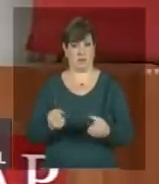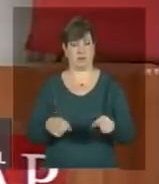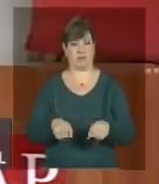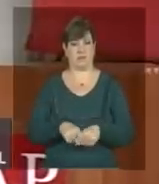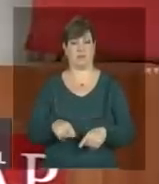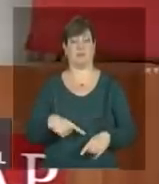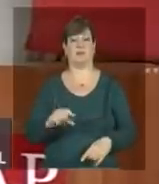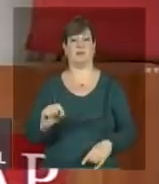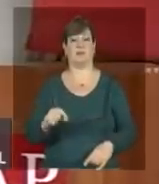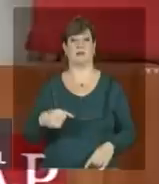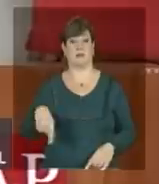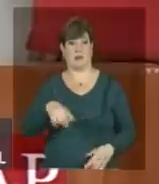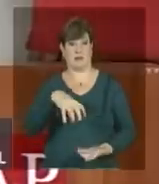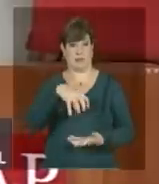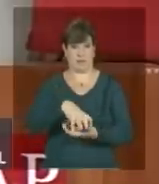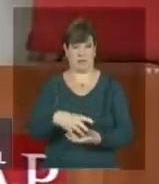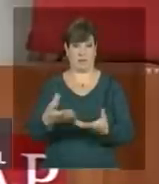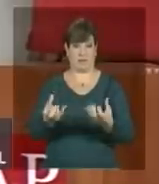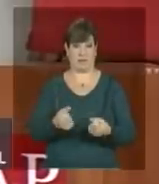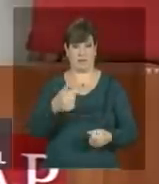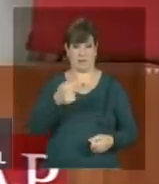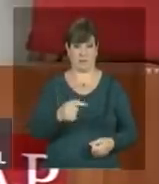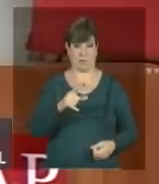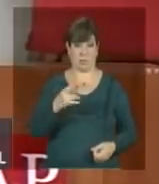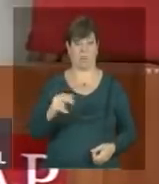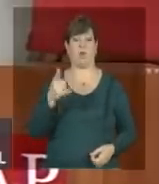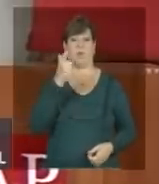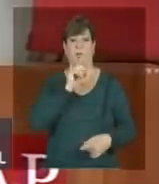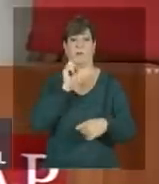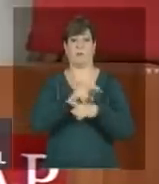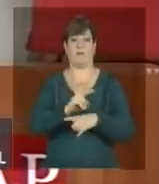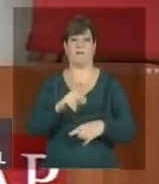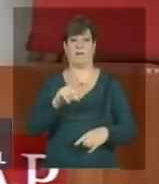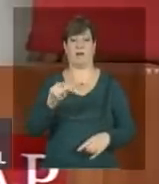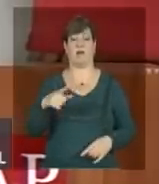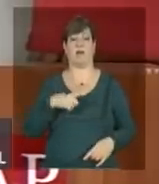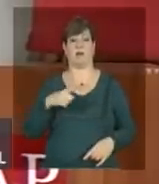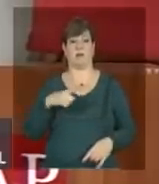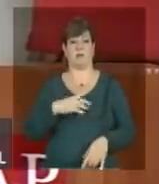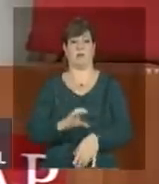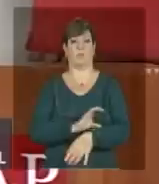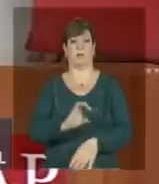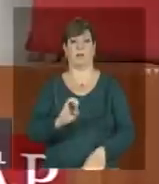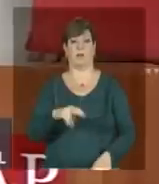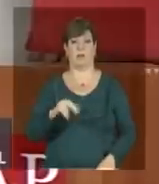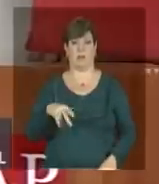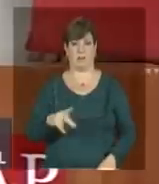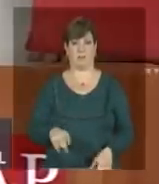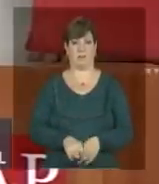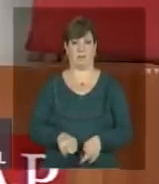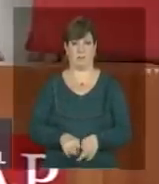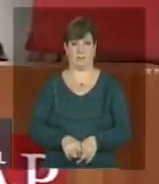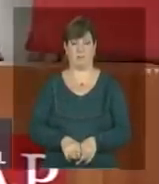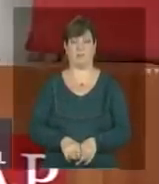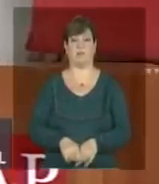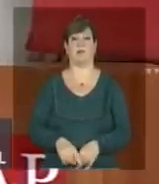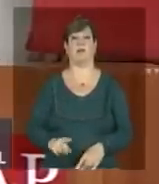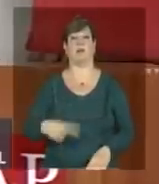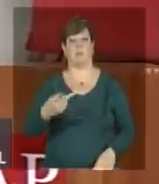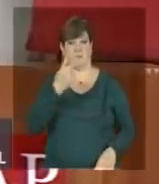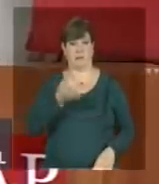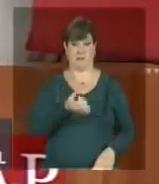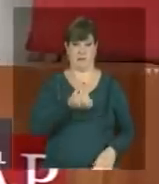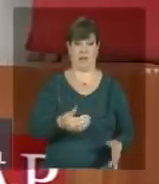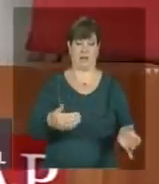7º lugar, será concedida uma vaga no curso de especialização em gestão pública da INAB. E para os classificados do 6º ao